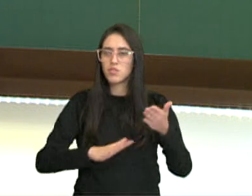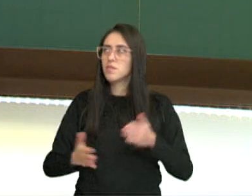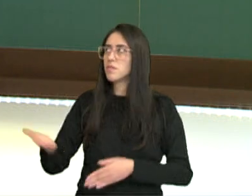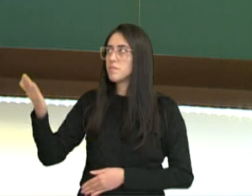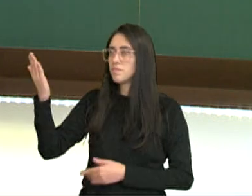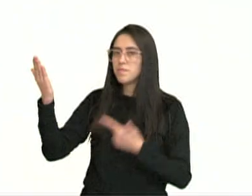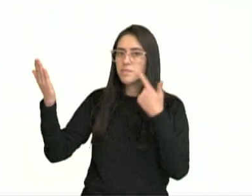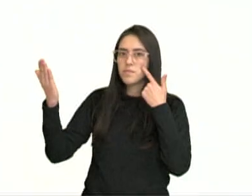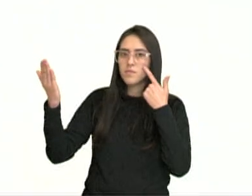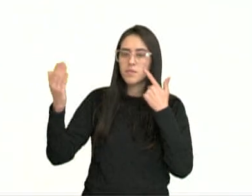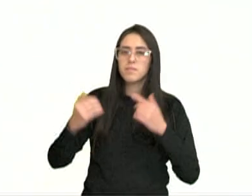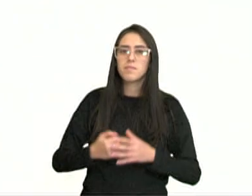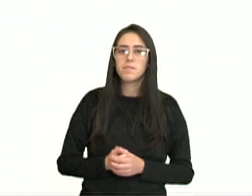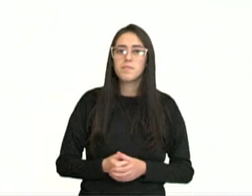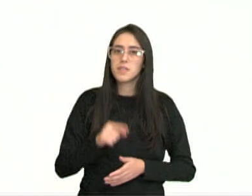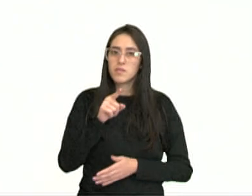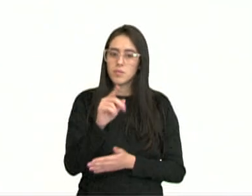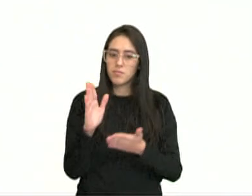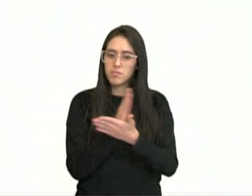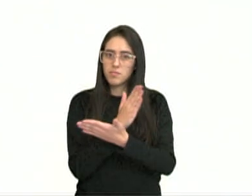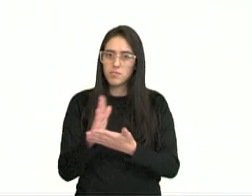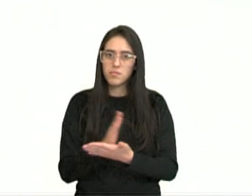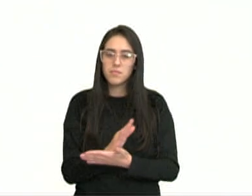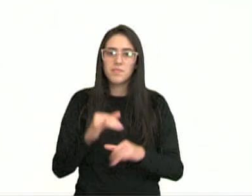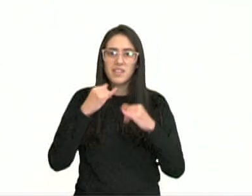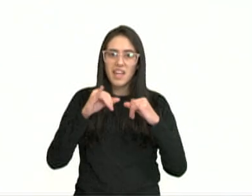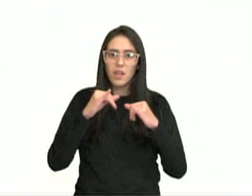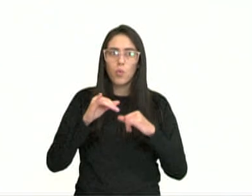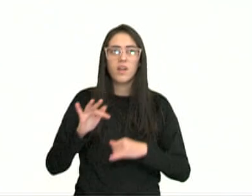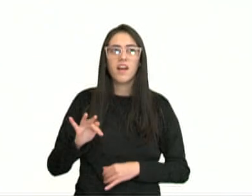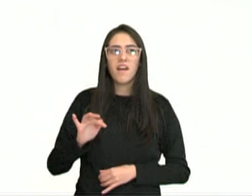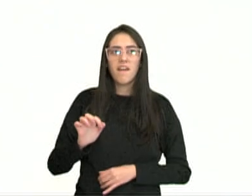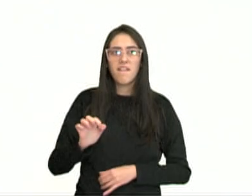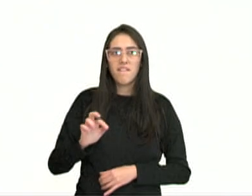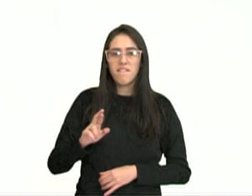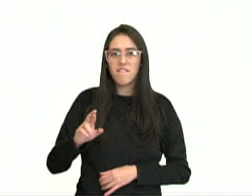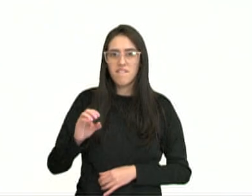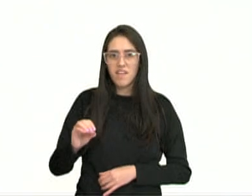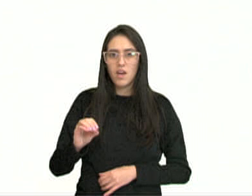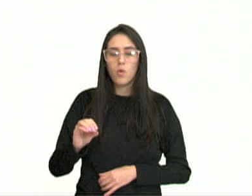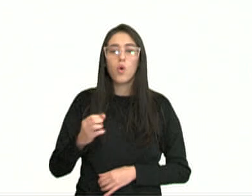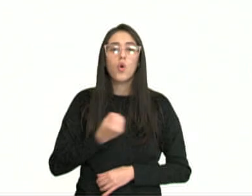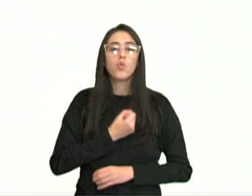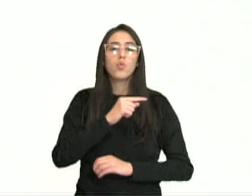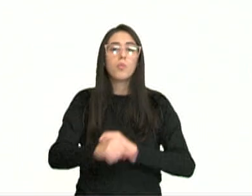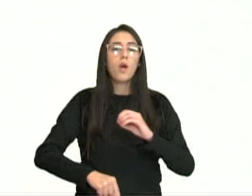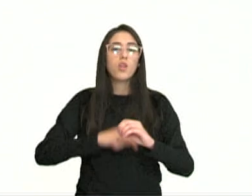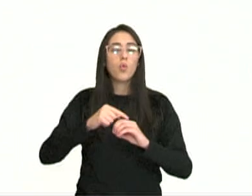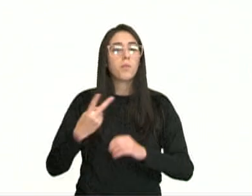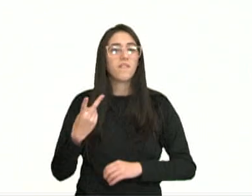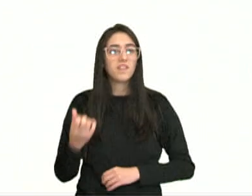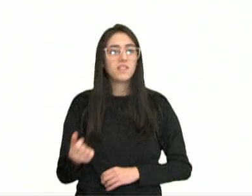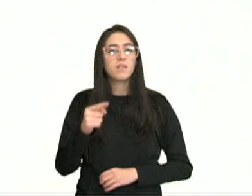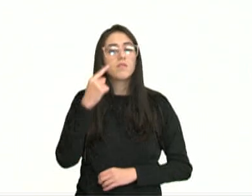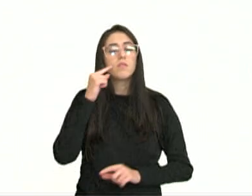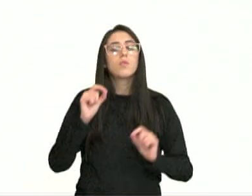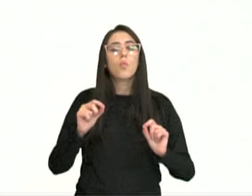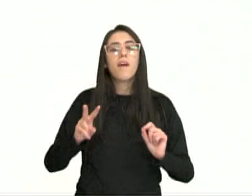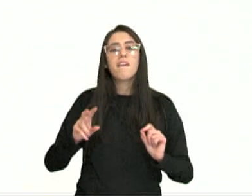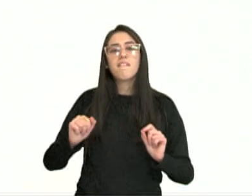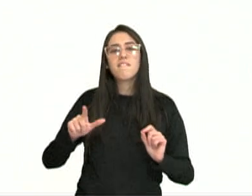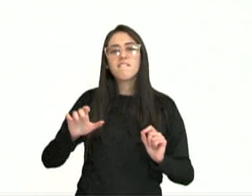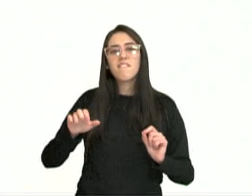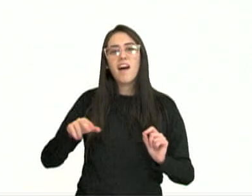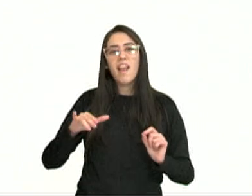bem, faça a distribuição eletrônica do ferro, que o número atômico é 26, e indique a camada de valência e o